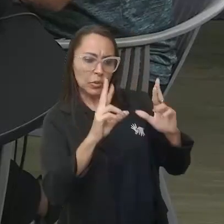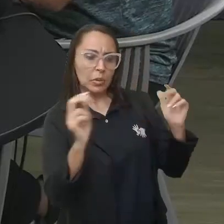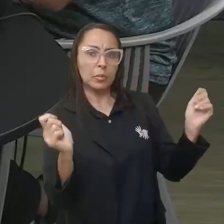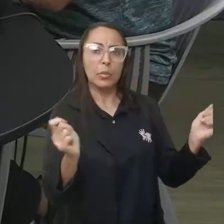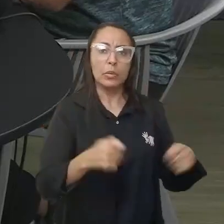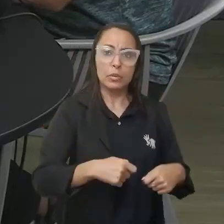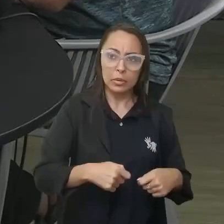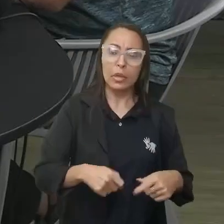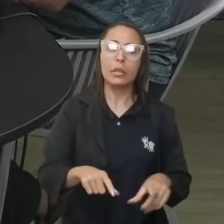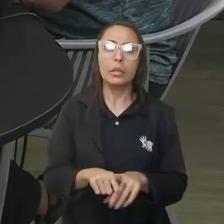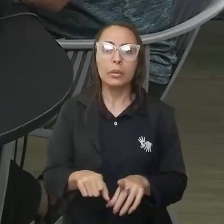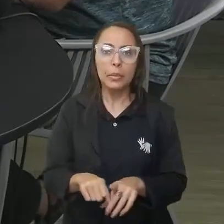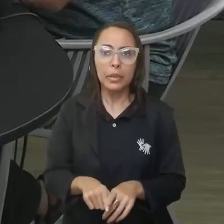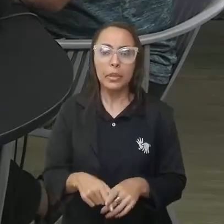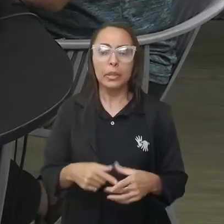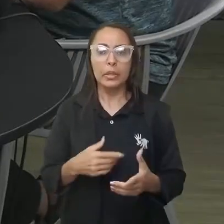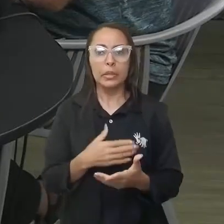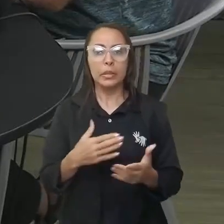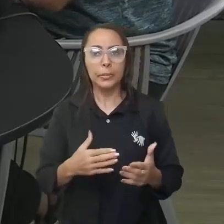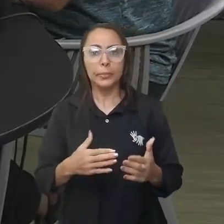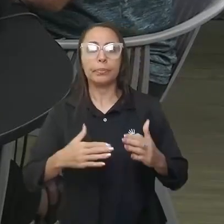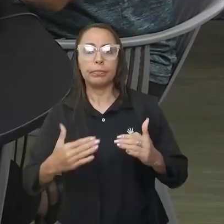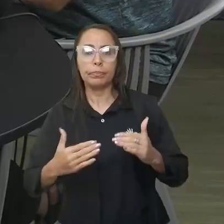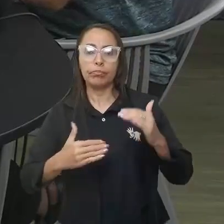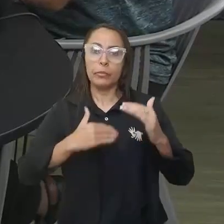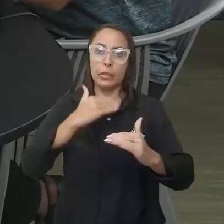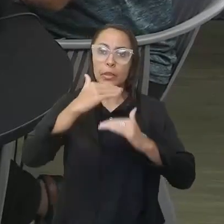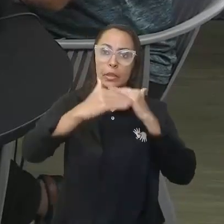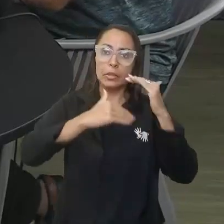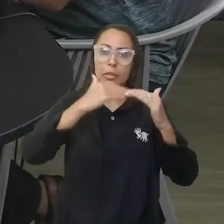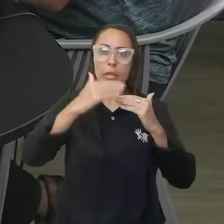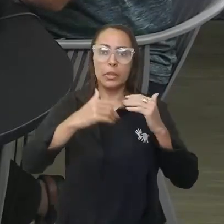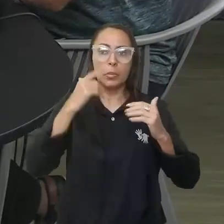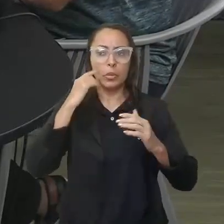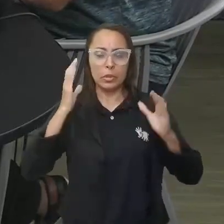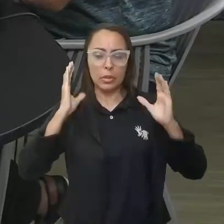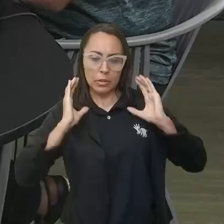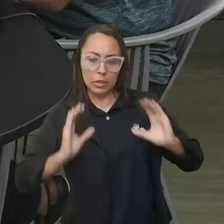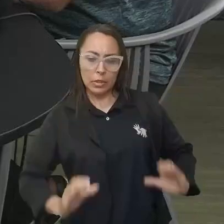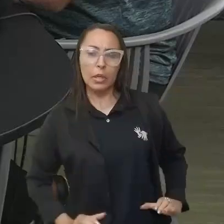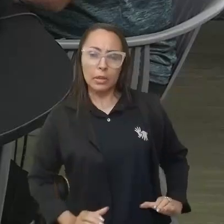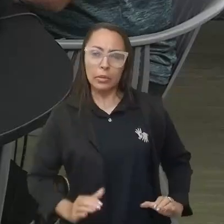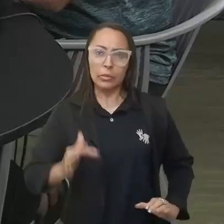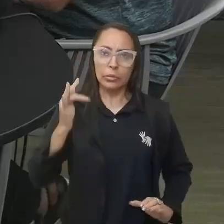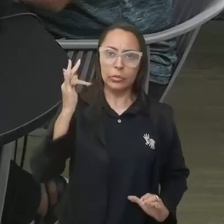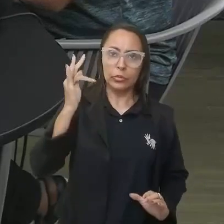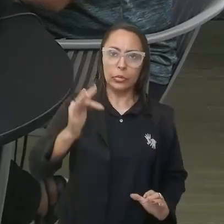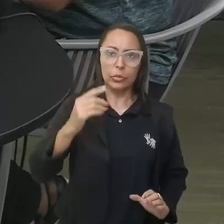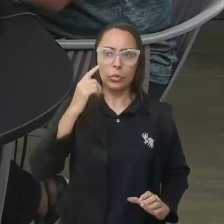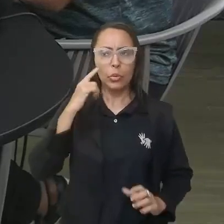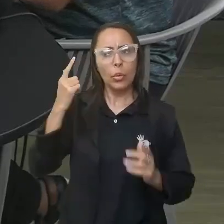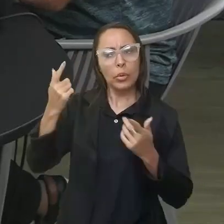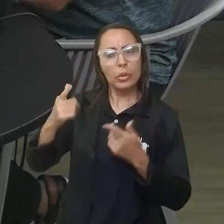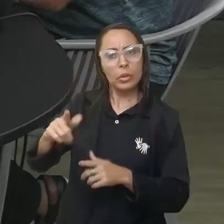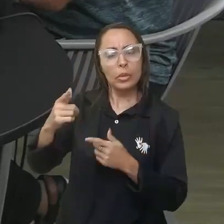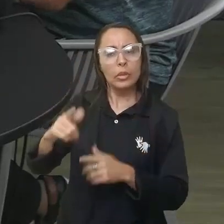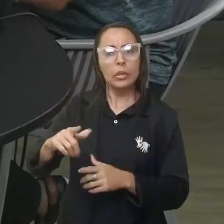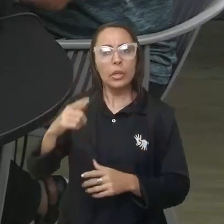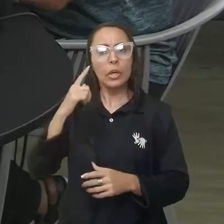possibilidade de crescer e poder ser um cidadão ou uma cidadã crítica, que